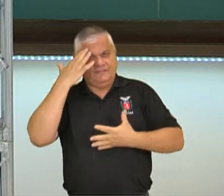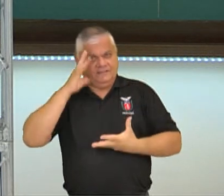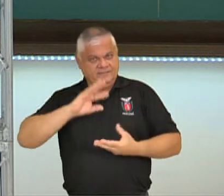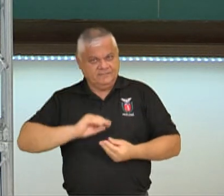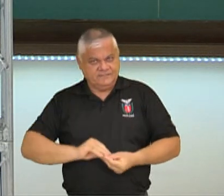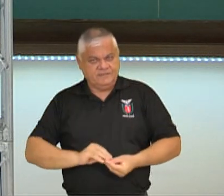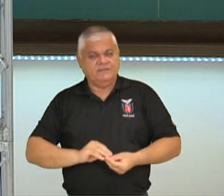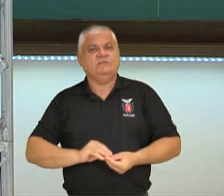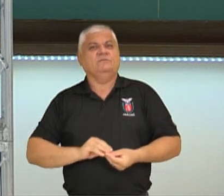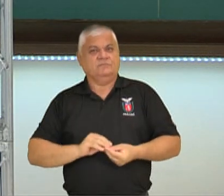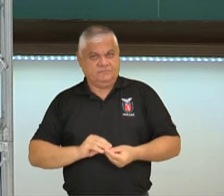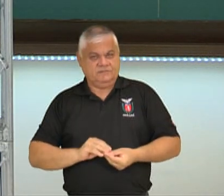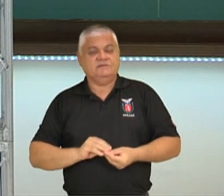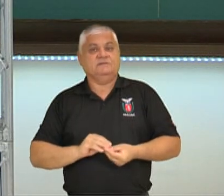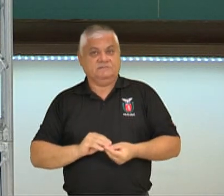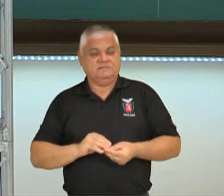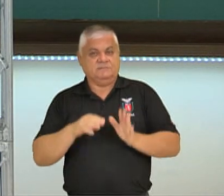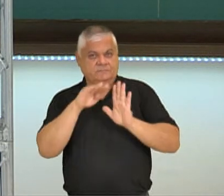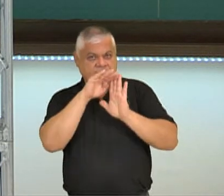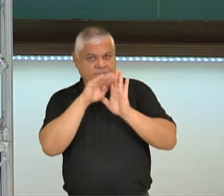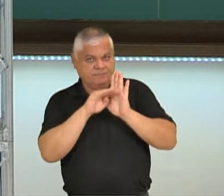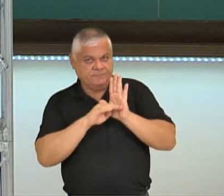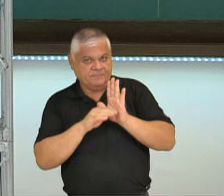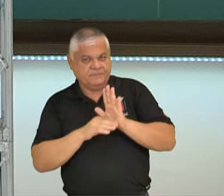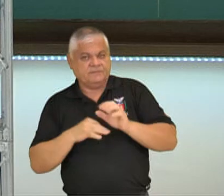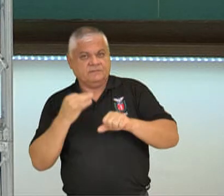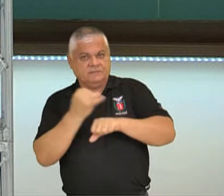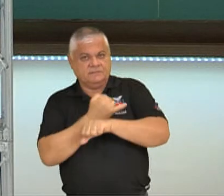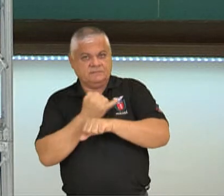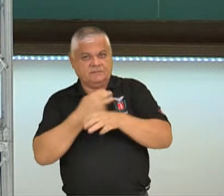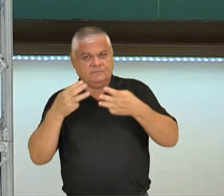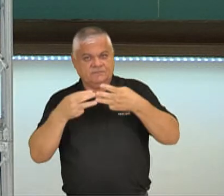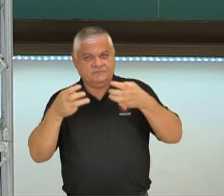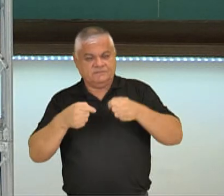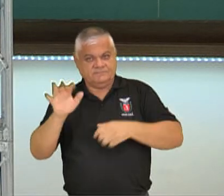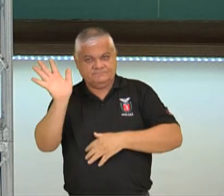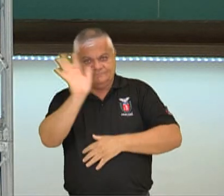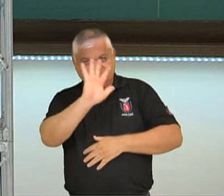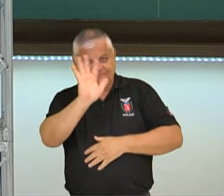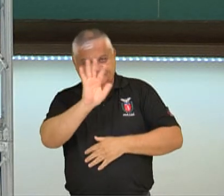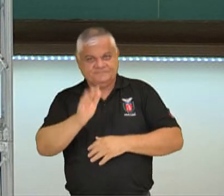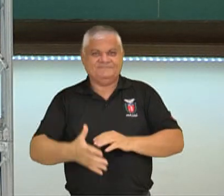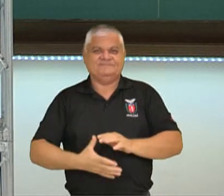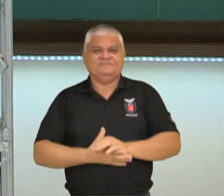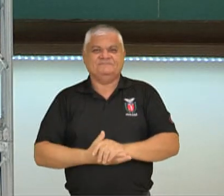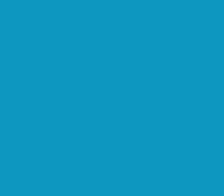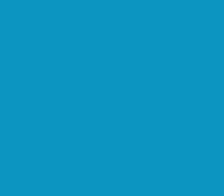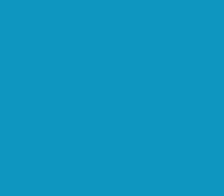entendido esse princípio da resistência muscular. Até breve, pessoal!